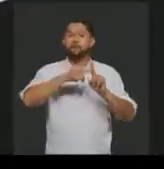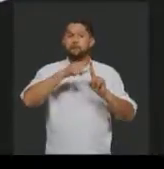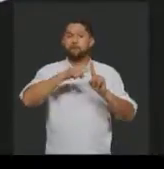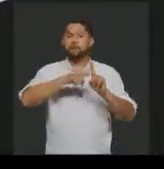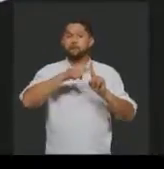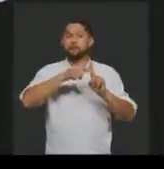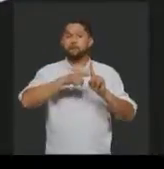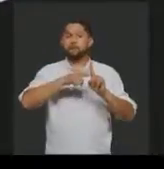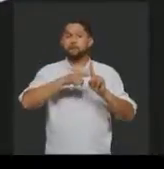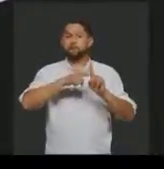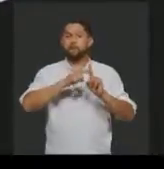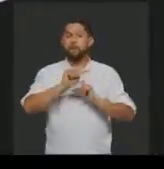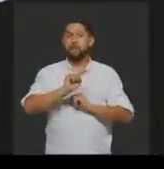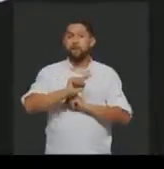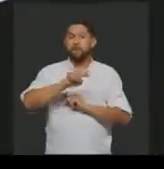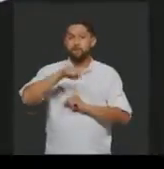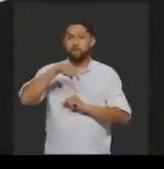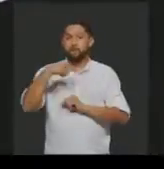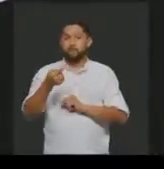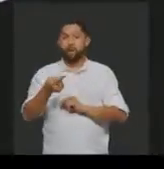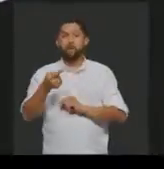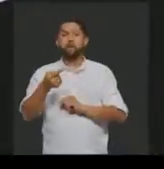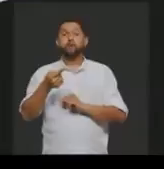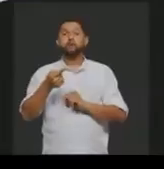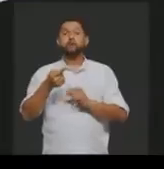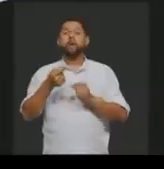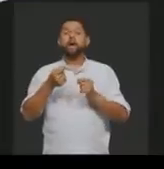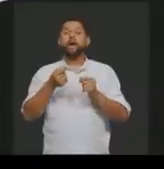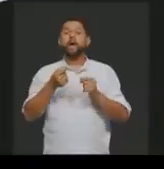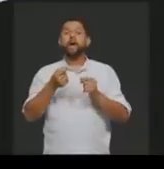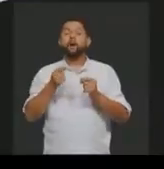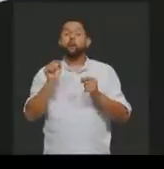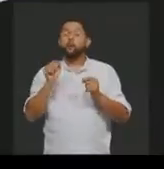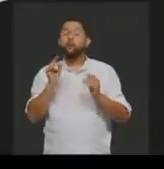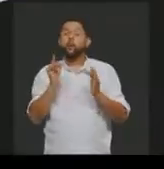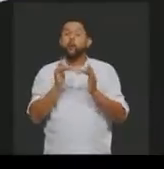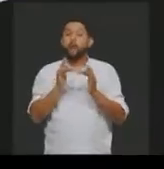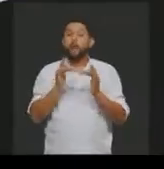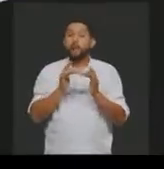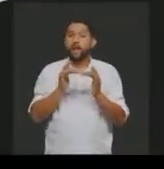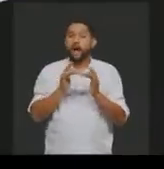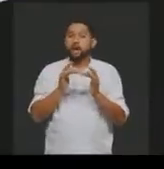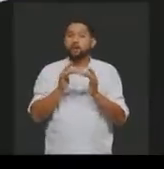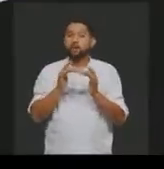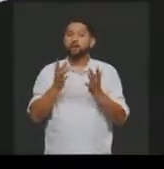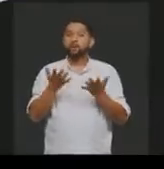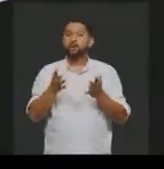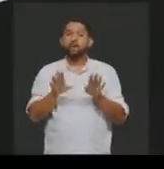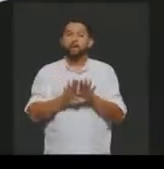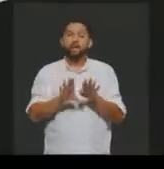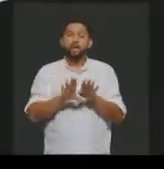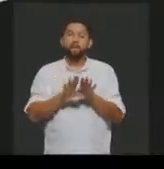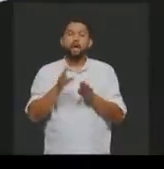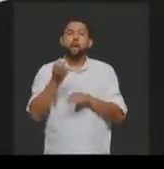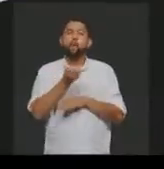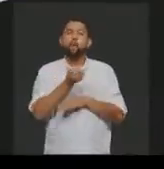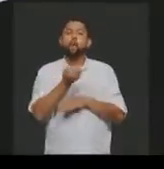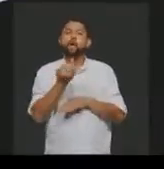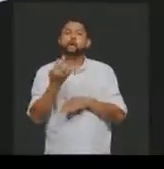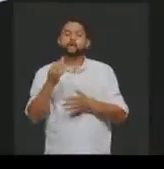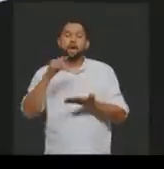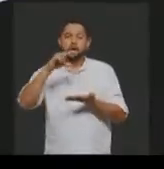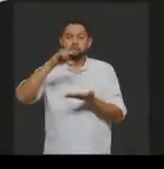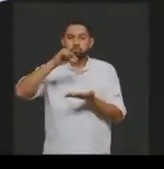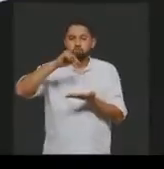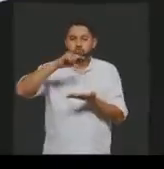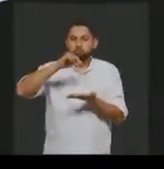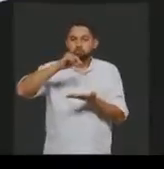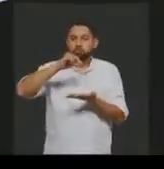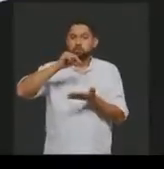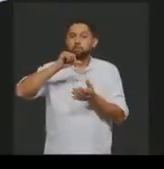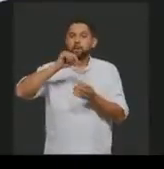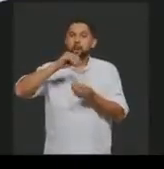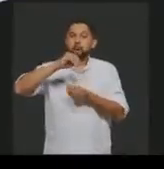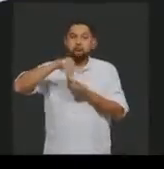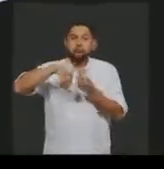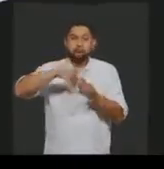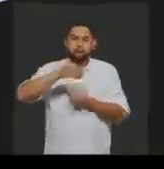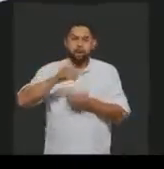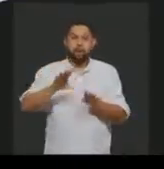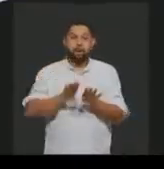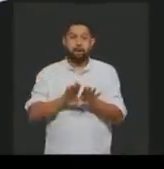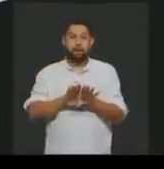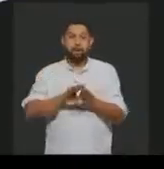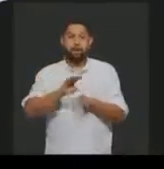temperatura. Depois, a superfície de contato, a concentração dos reagentes e ainda a presença de